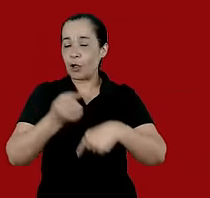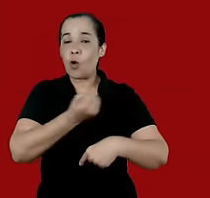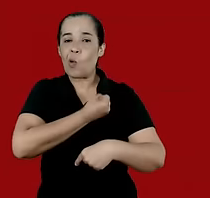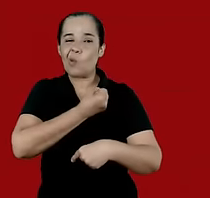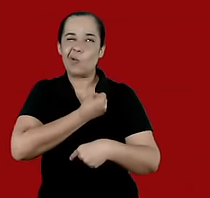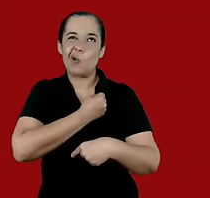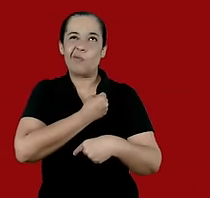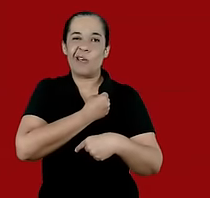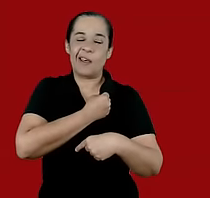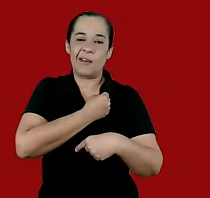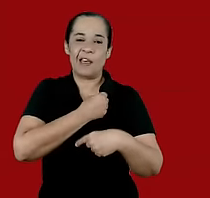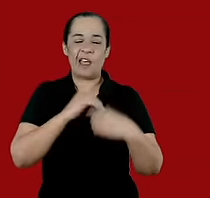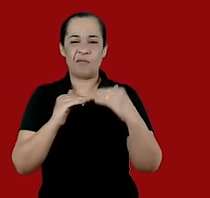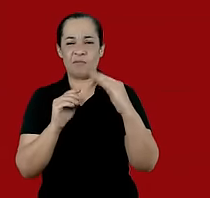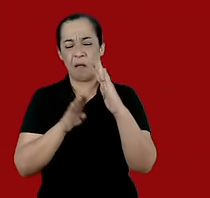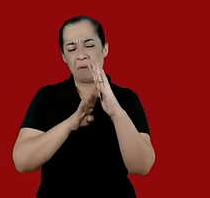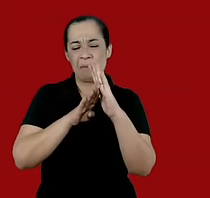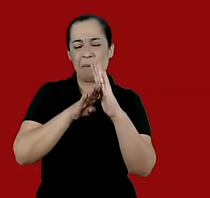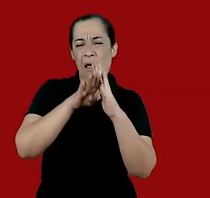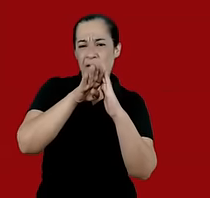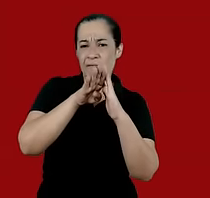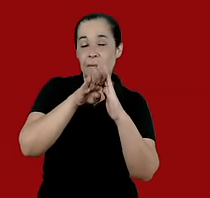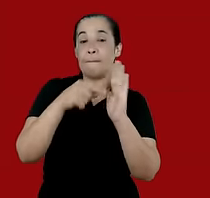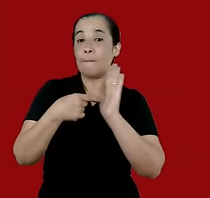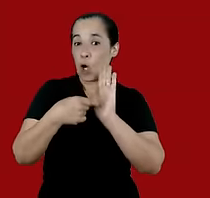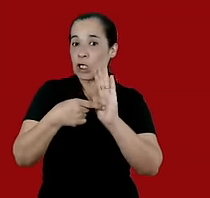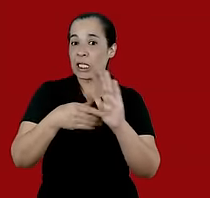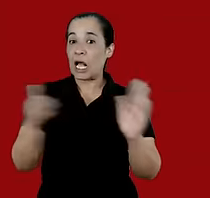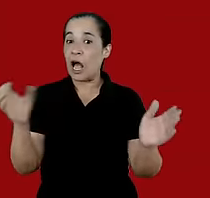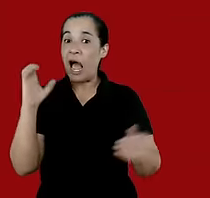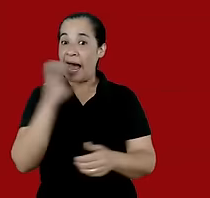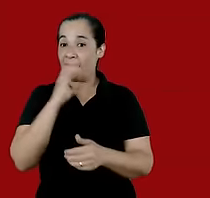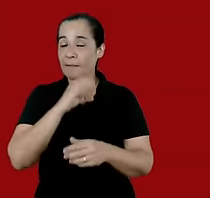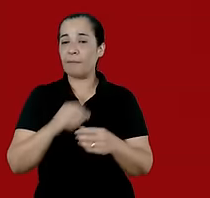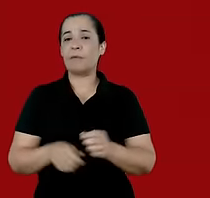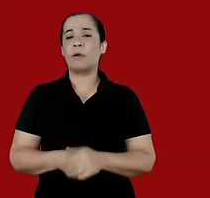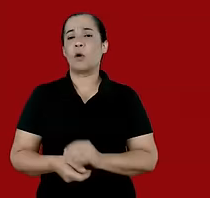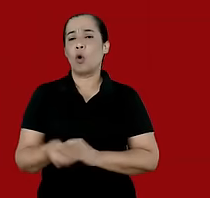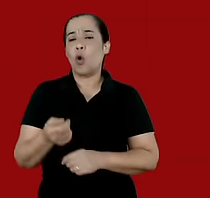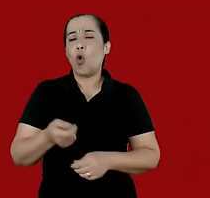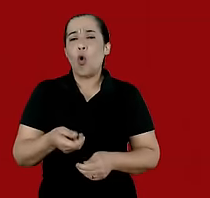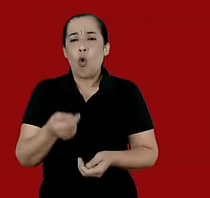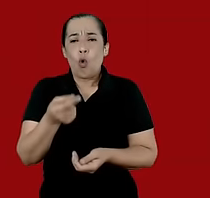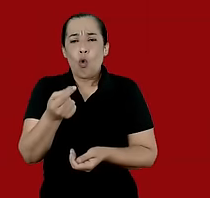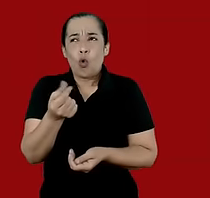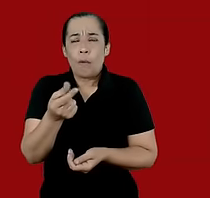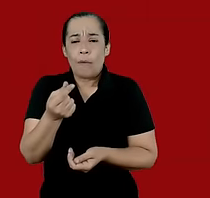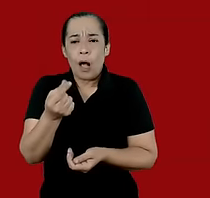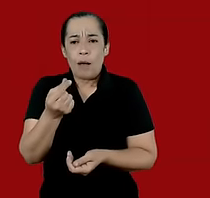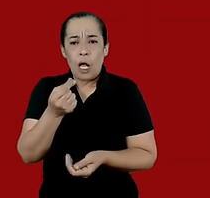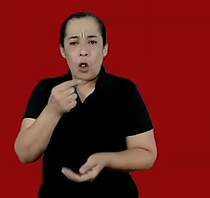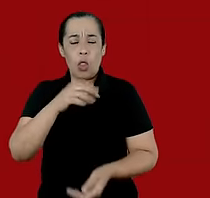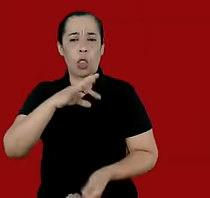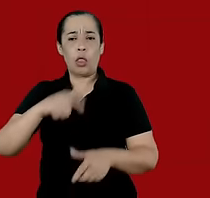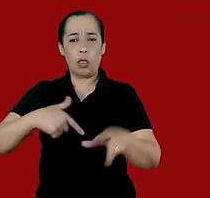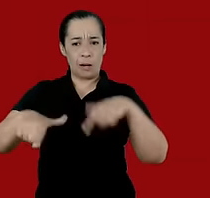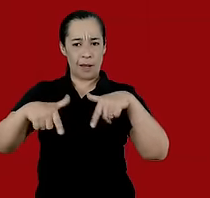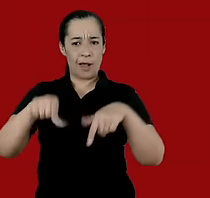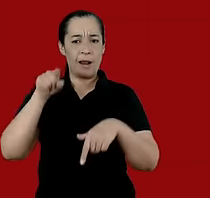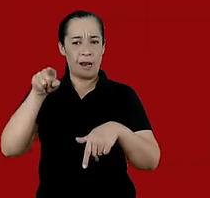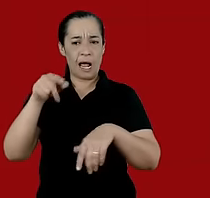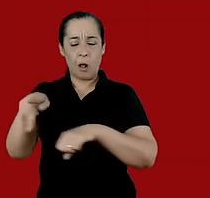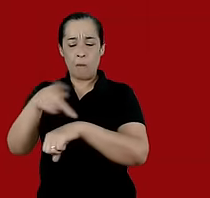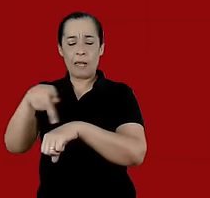quando a gente olha a ponta eles estão mostrando aceleração quando a gente olha o índice de custo de emprego nos Estados Unidos também subiu muito agora até teve uma queda recente